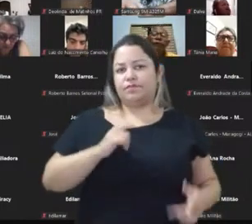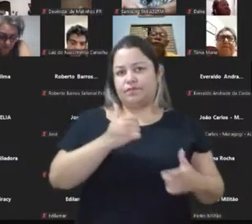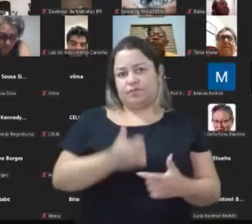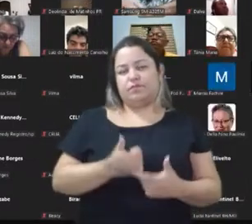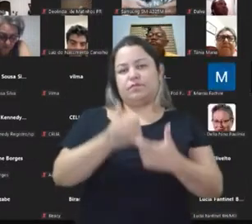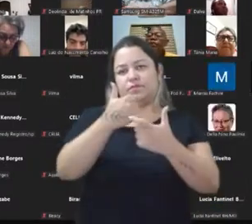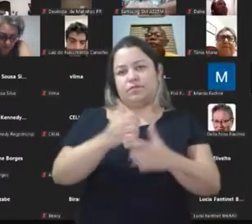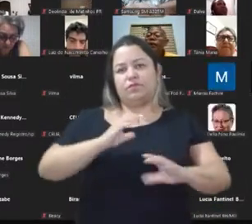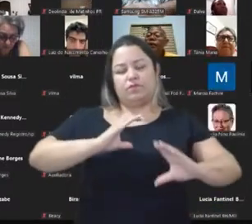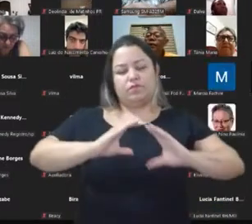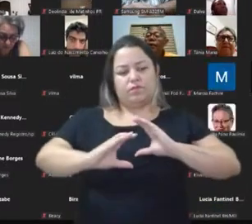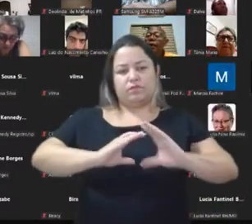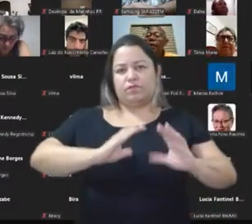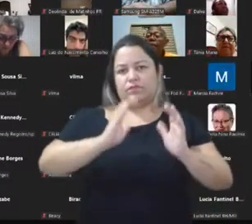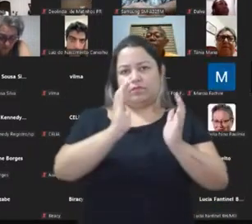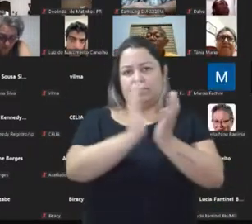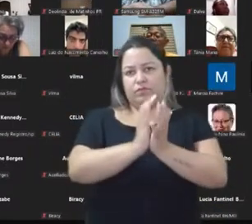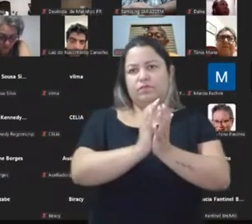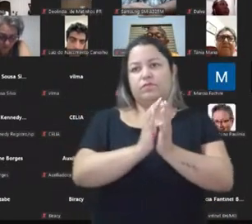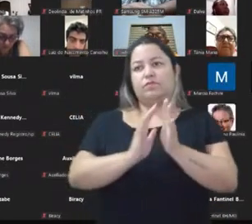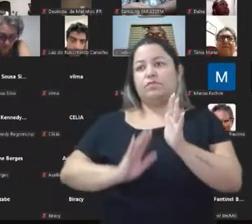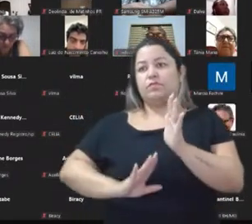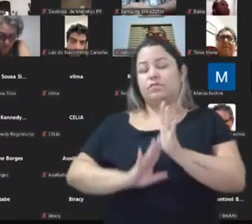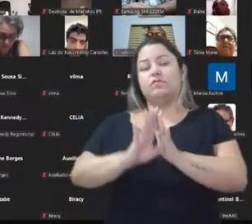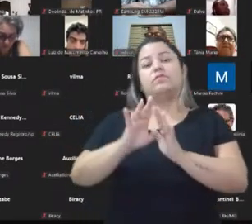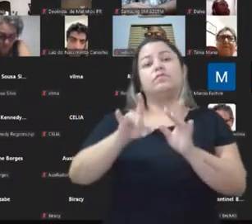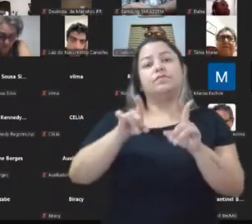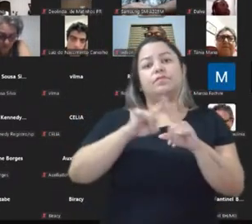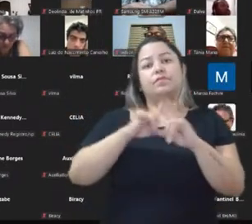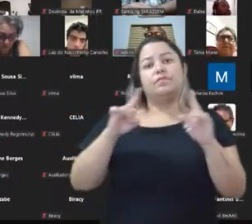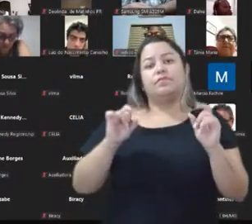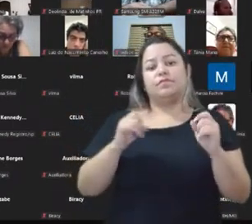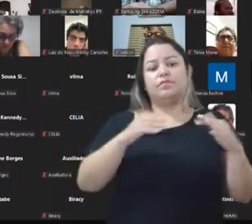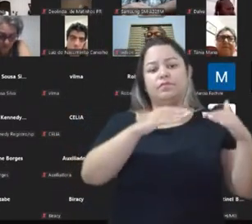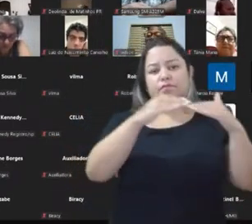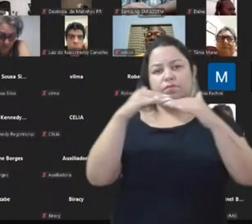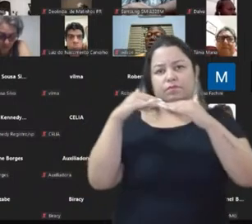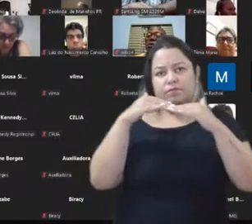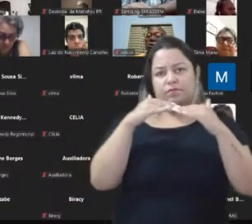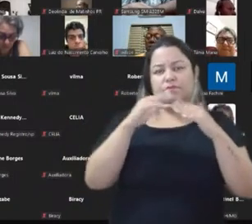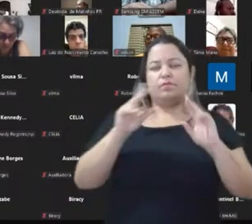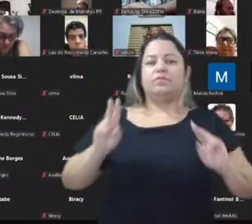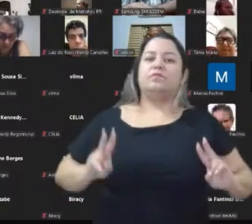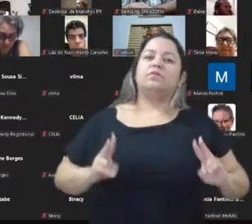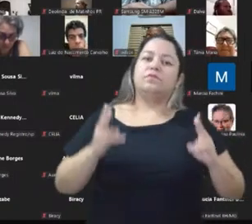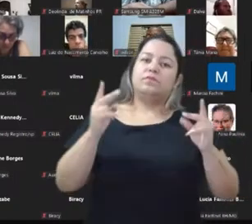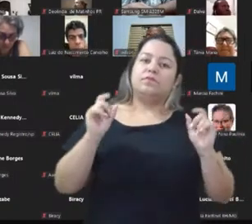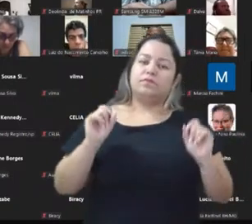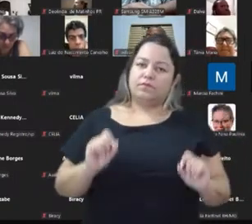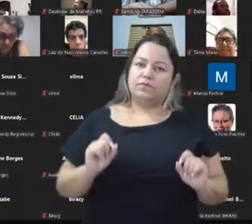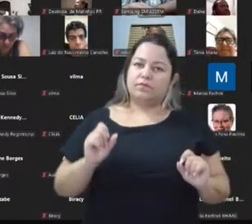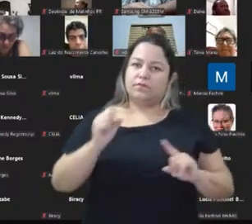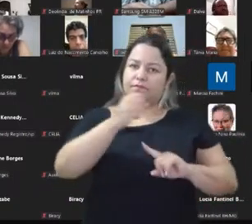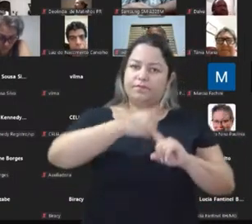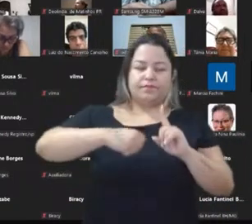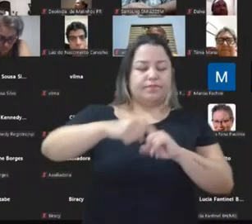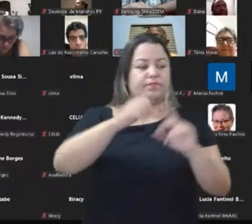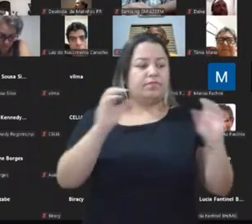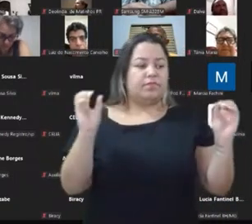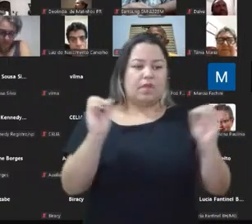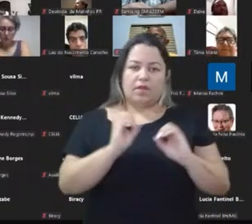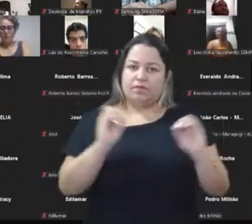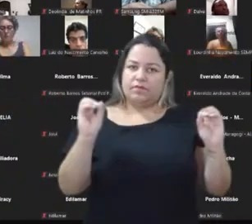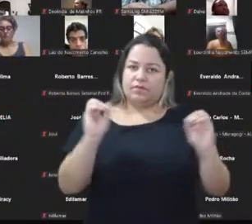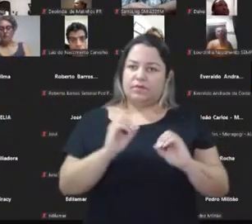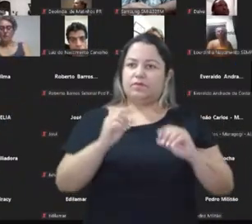a equipe de comunicação vai bater a meta mas você não produziu disputa política você não trouxe valor pra sociedade nenhum então é é isso